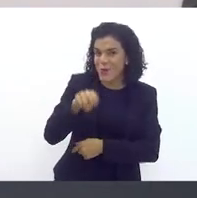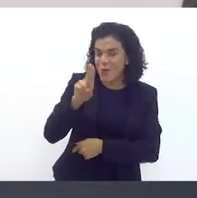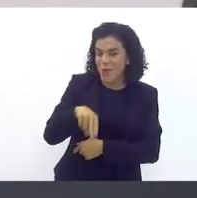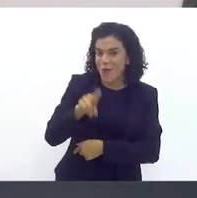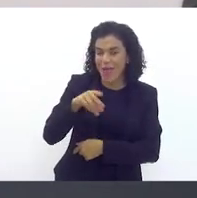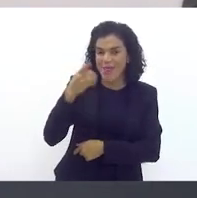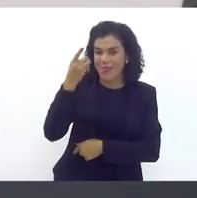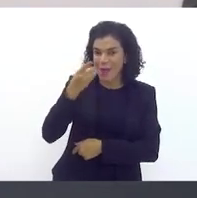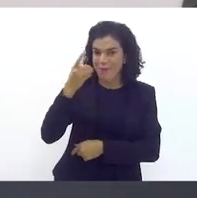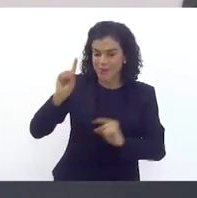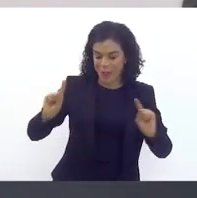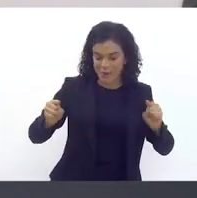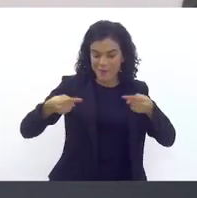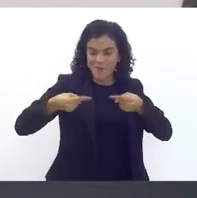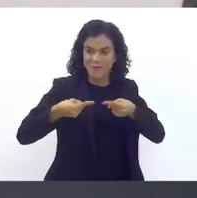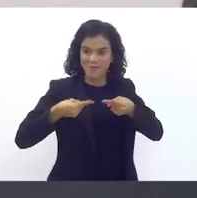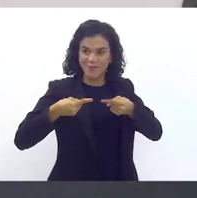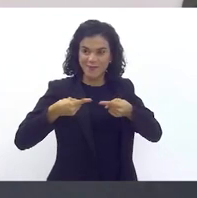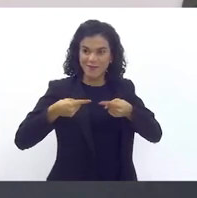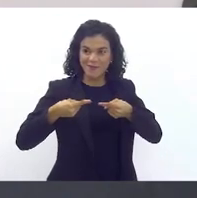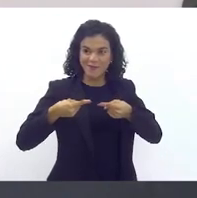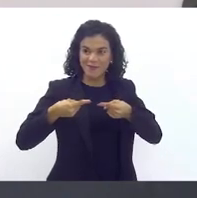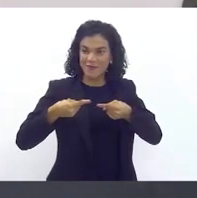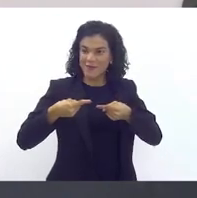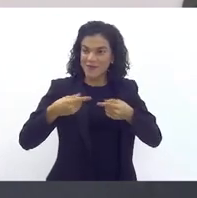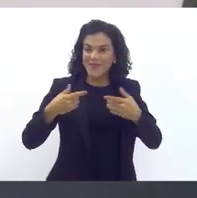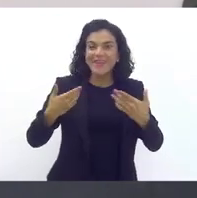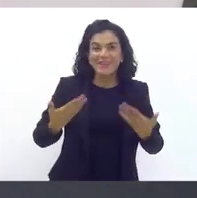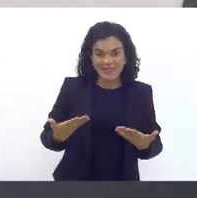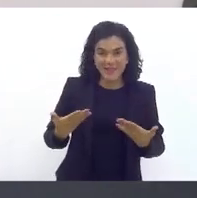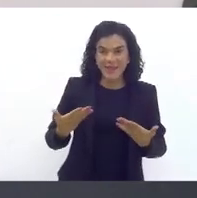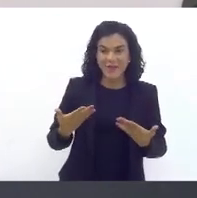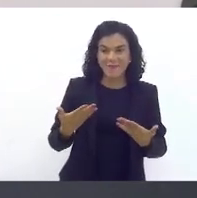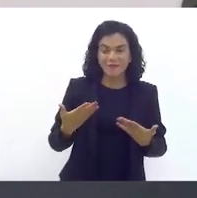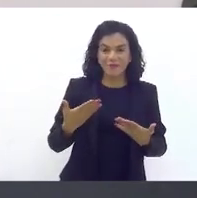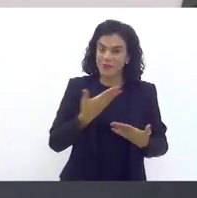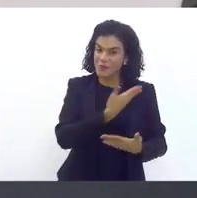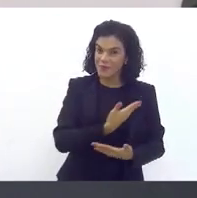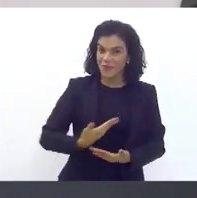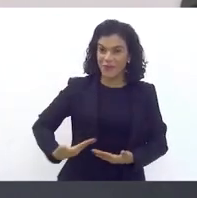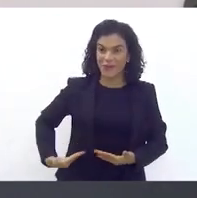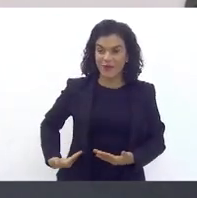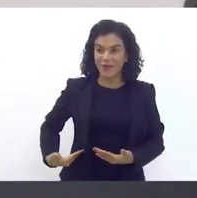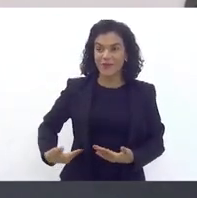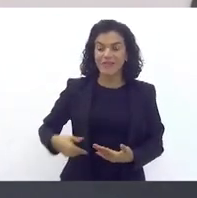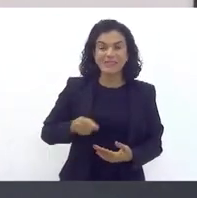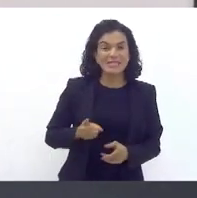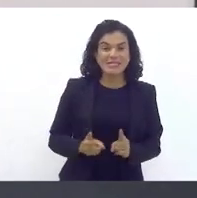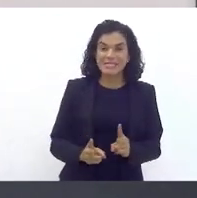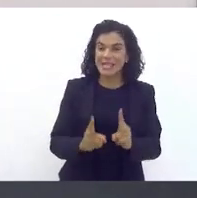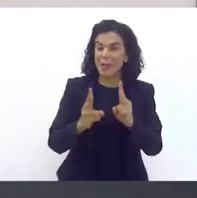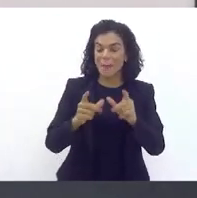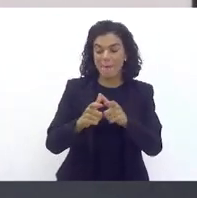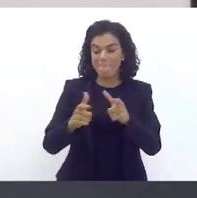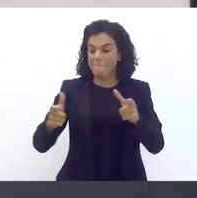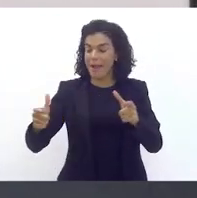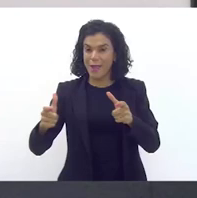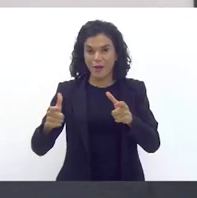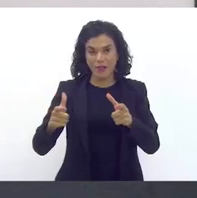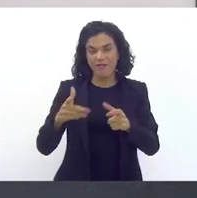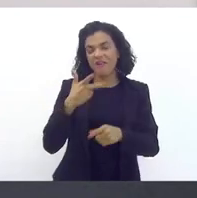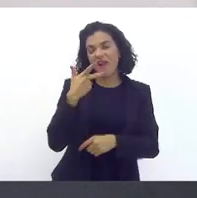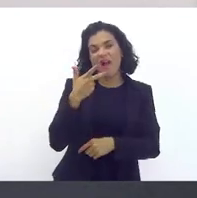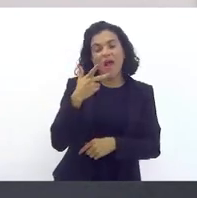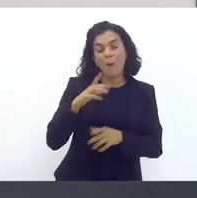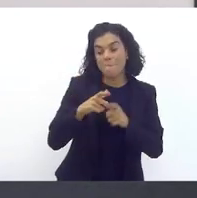na oposição ou na independência. Então, o governo sempre teve maioria, não vou dizer